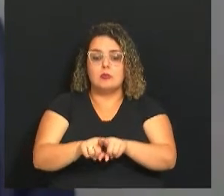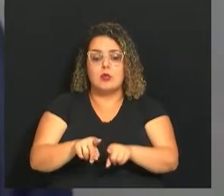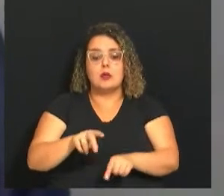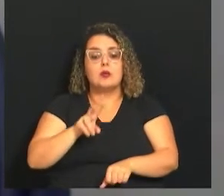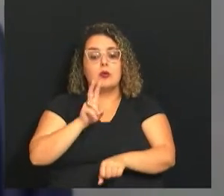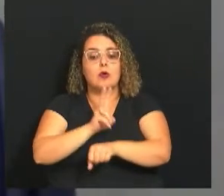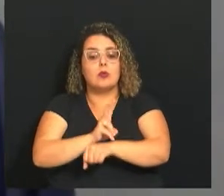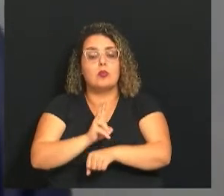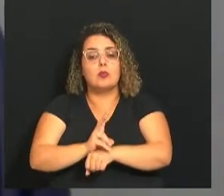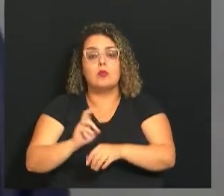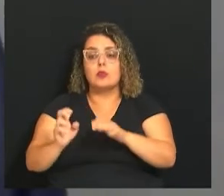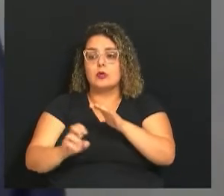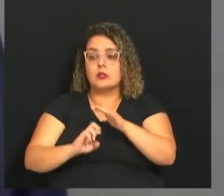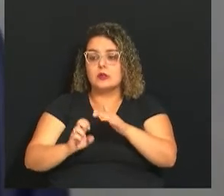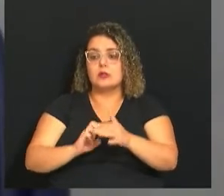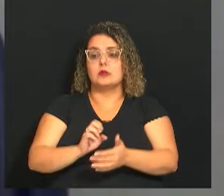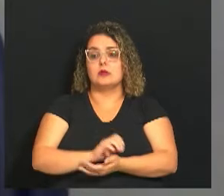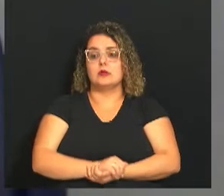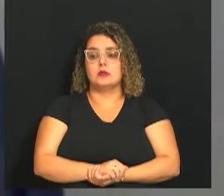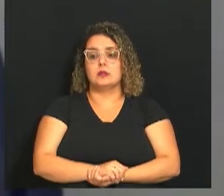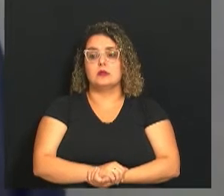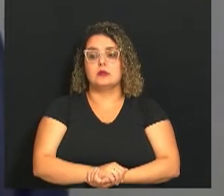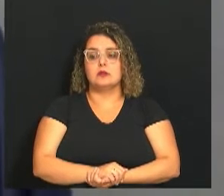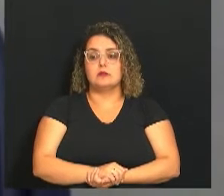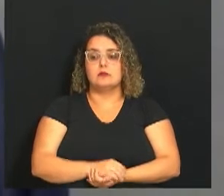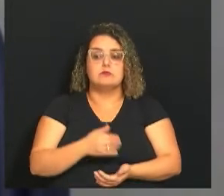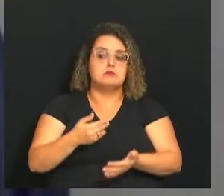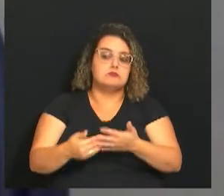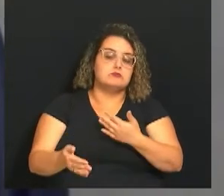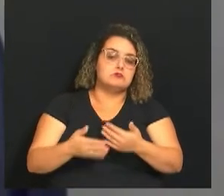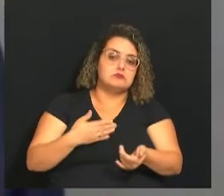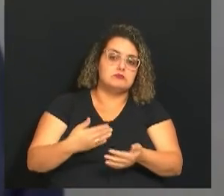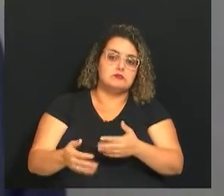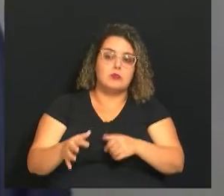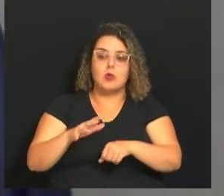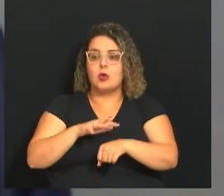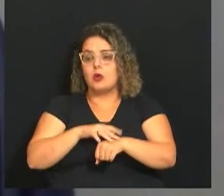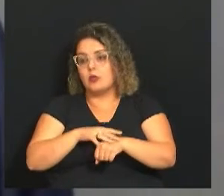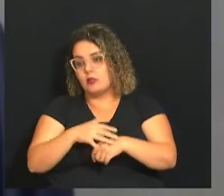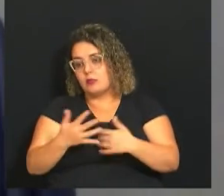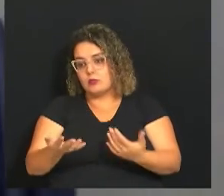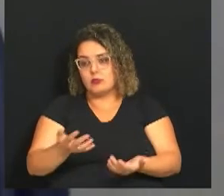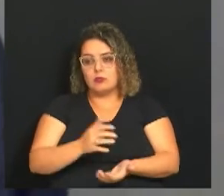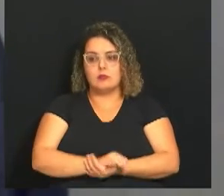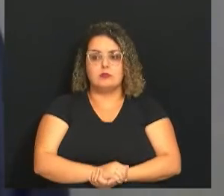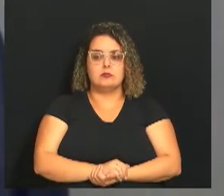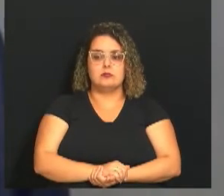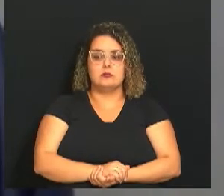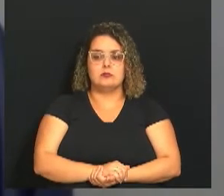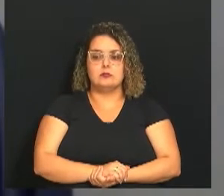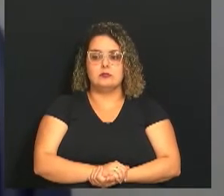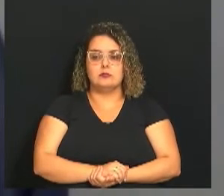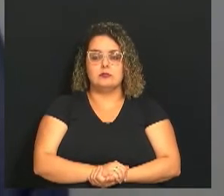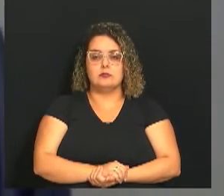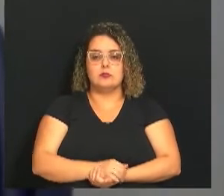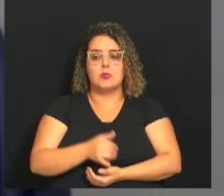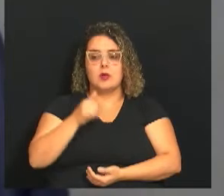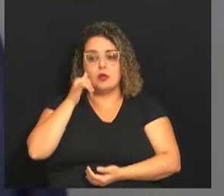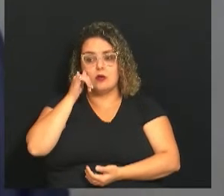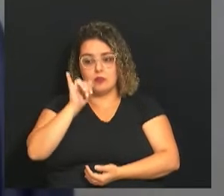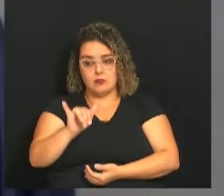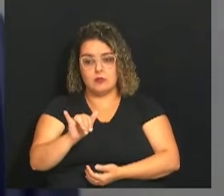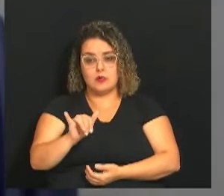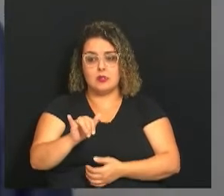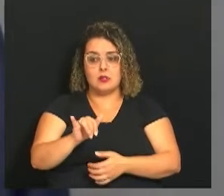empresa, independente de qual doença seja, essa prevenção, evitar que o funcionário seja